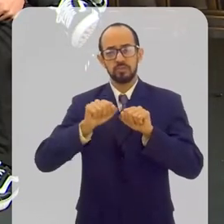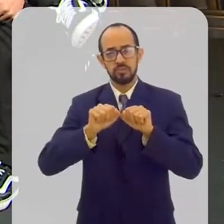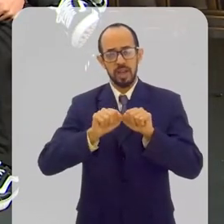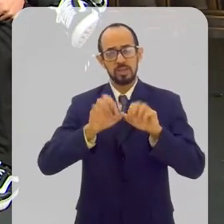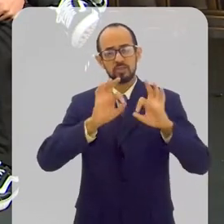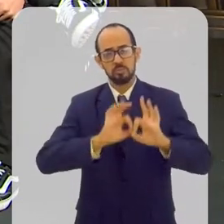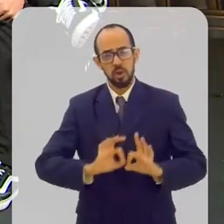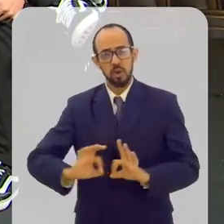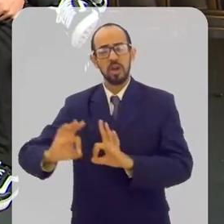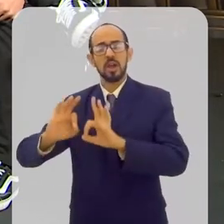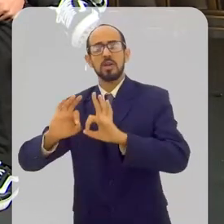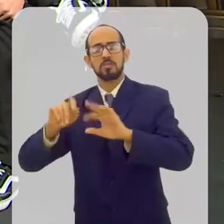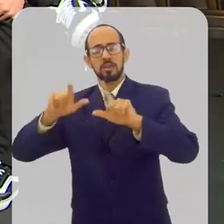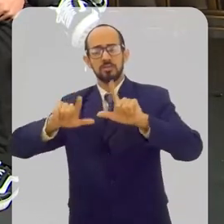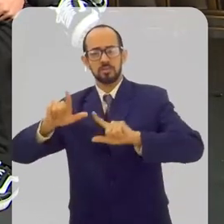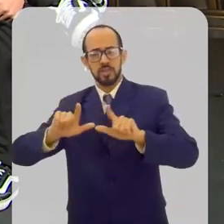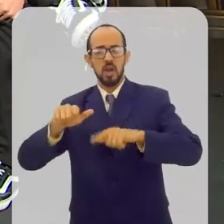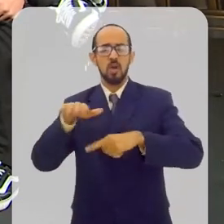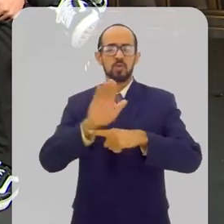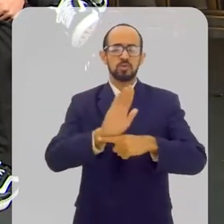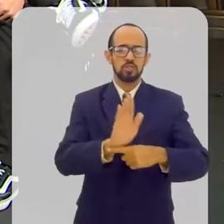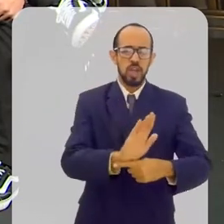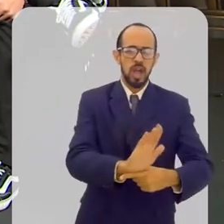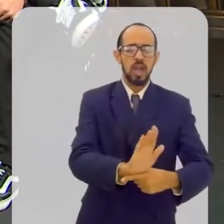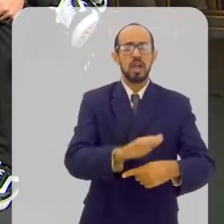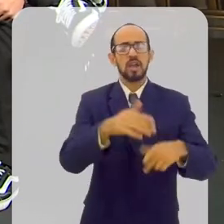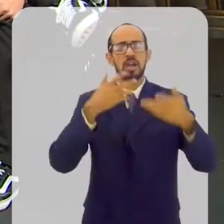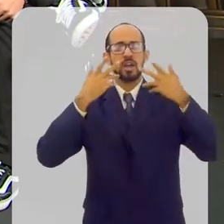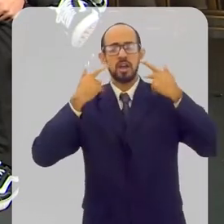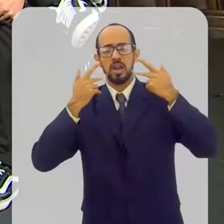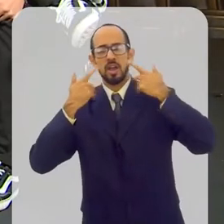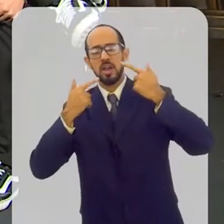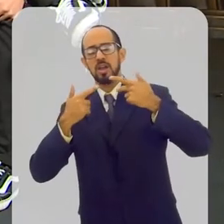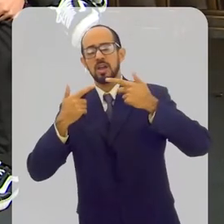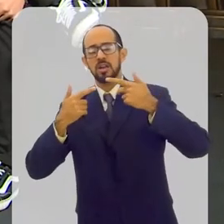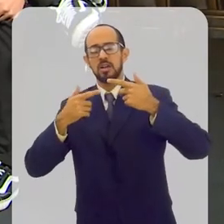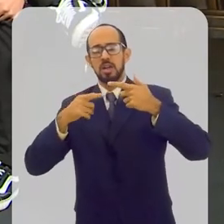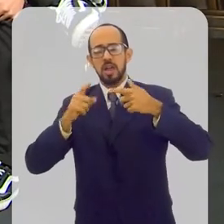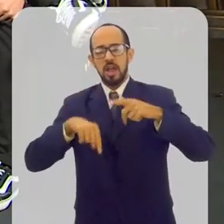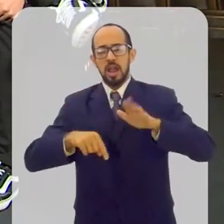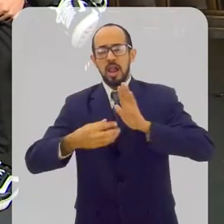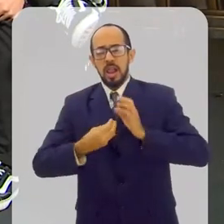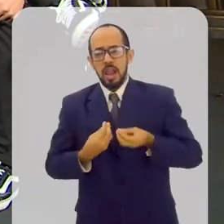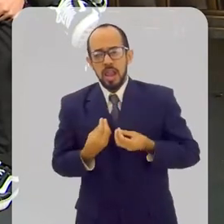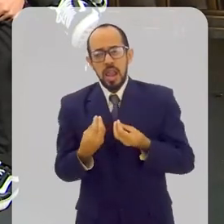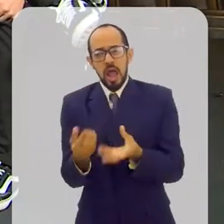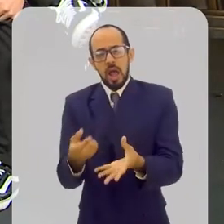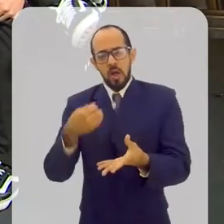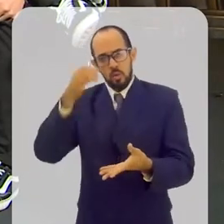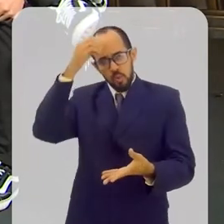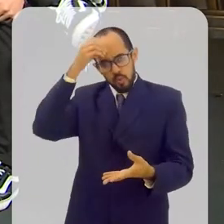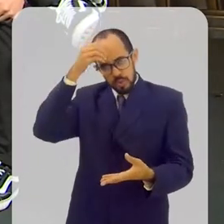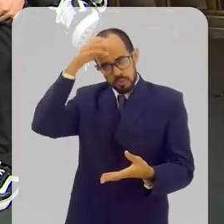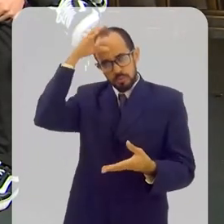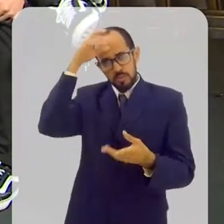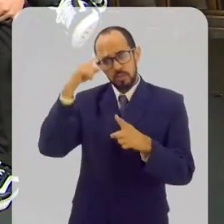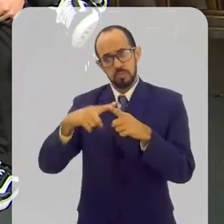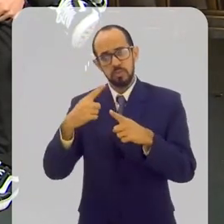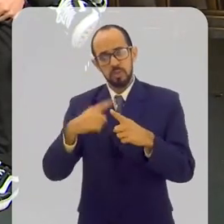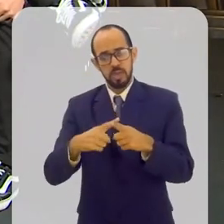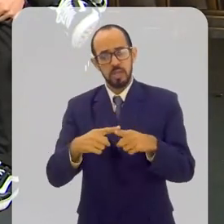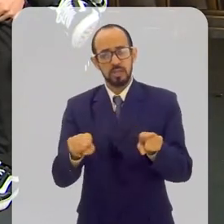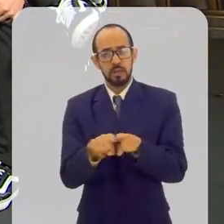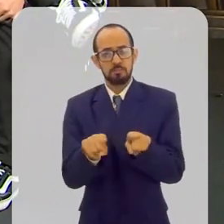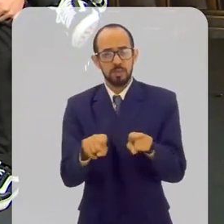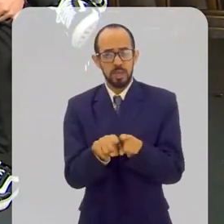programas, teatro, cinema, você levar o conhecimento. Até porque quero dizer